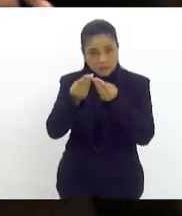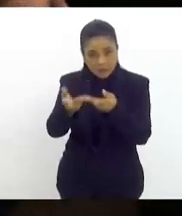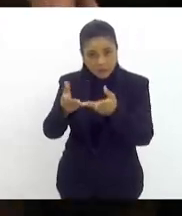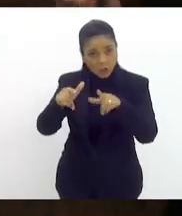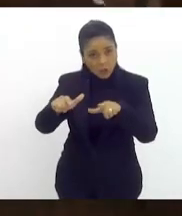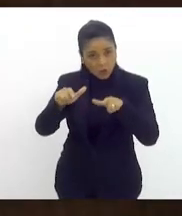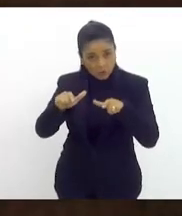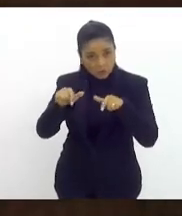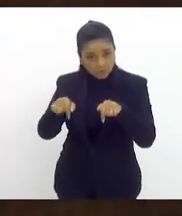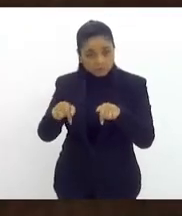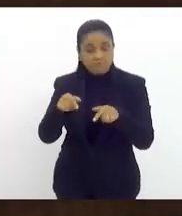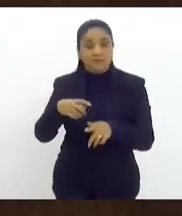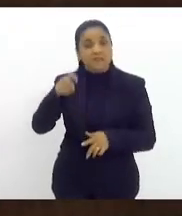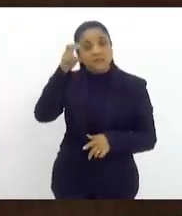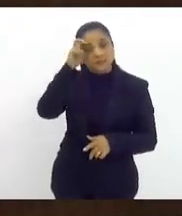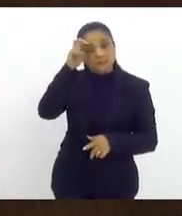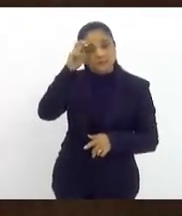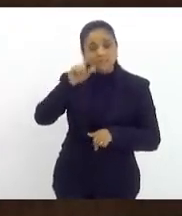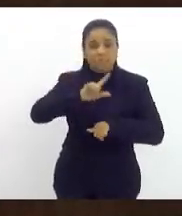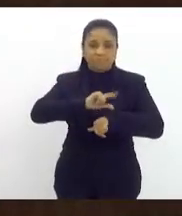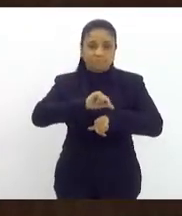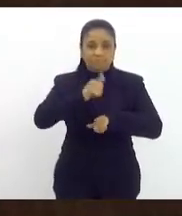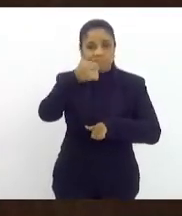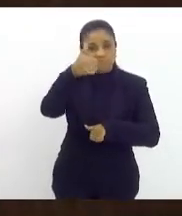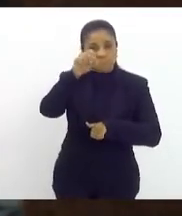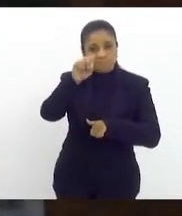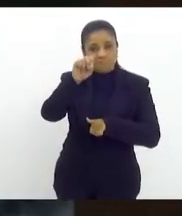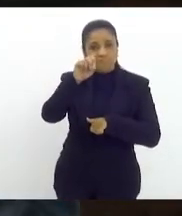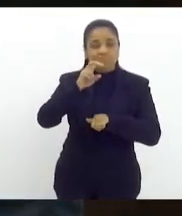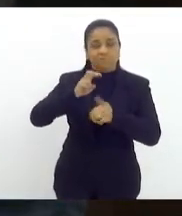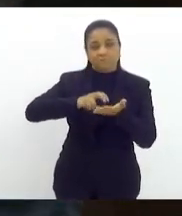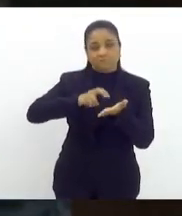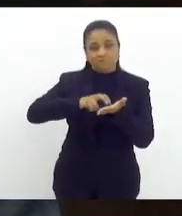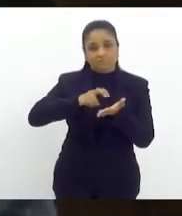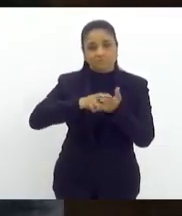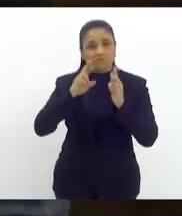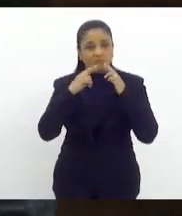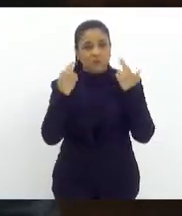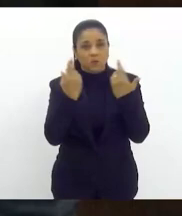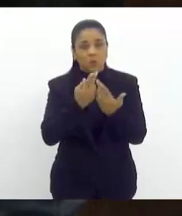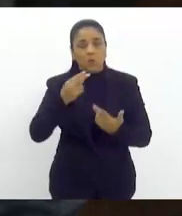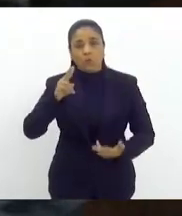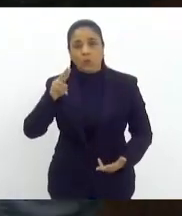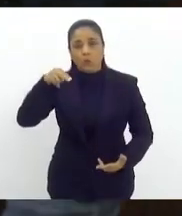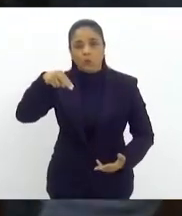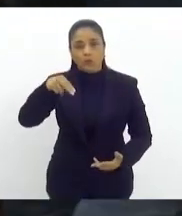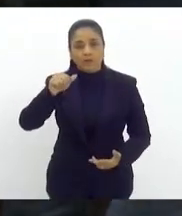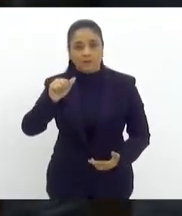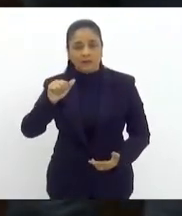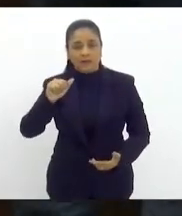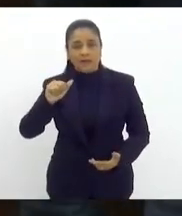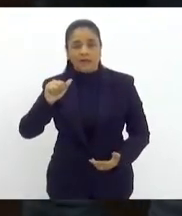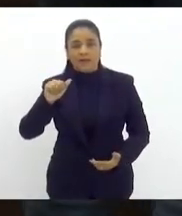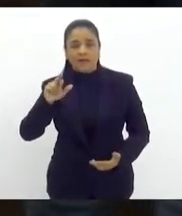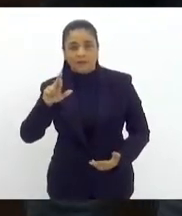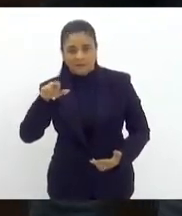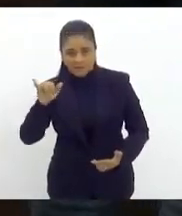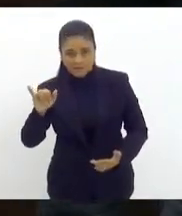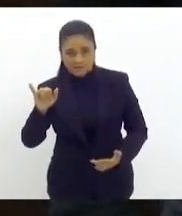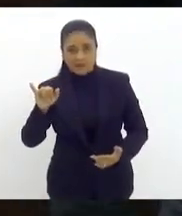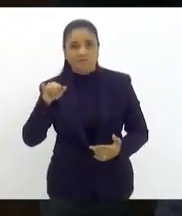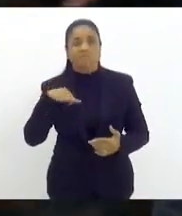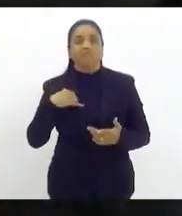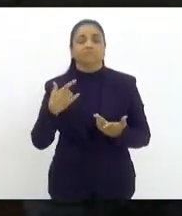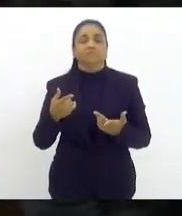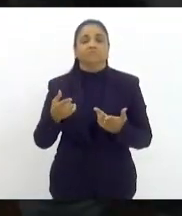Quinta-feira, às 10 da manhã, reunião da diretoria da Unali, nós trouxemos dessa feita para o Rio, estaremos